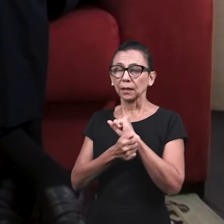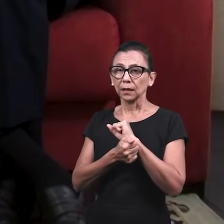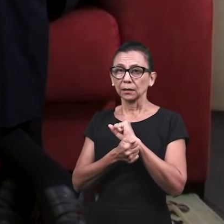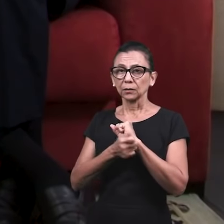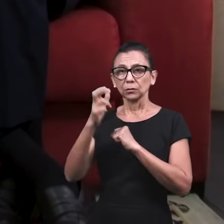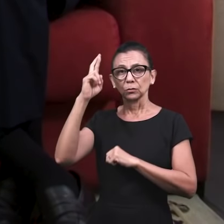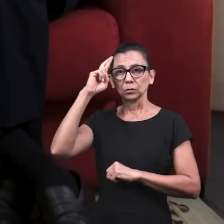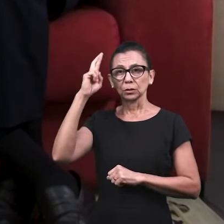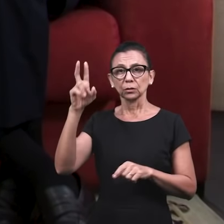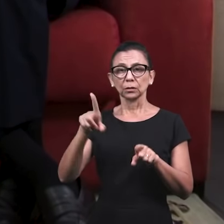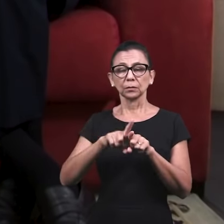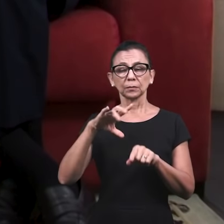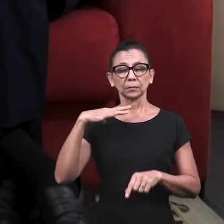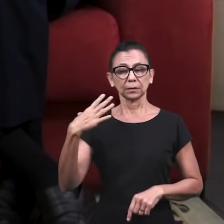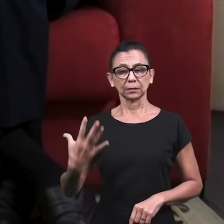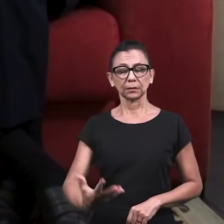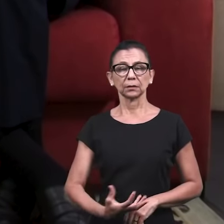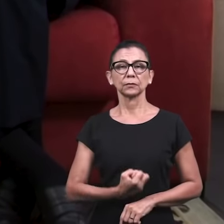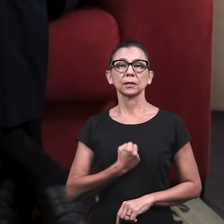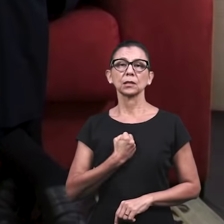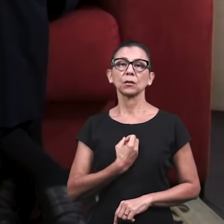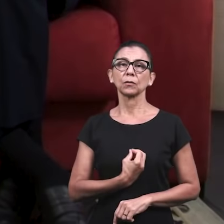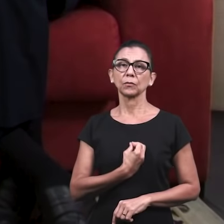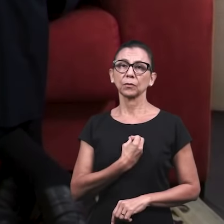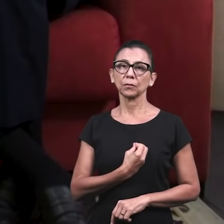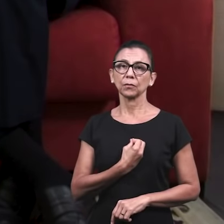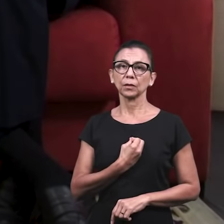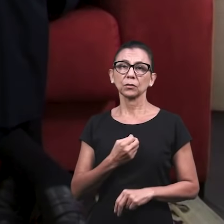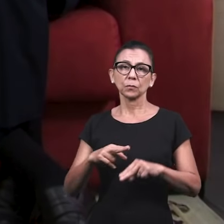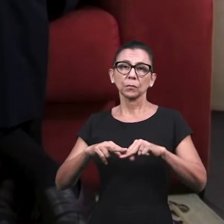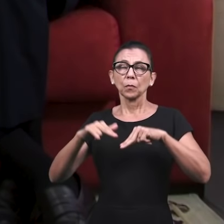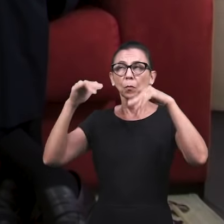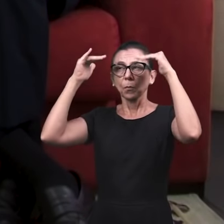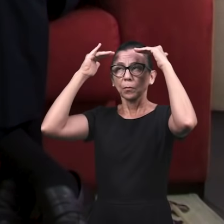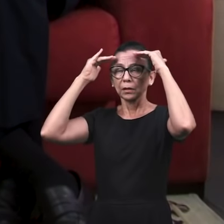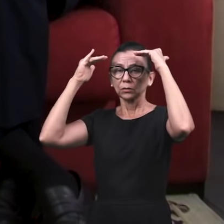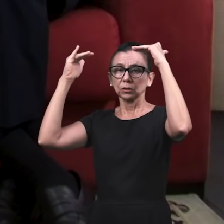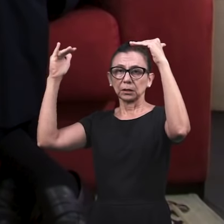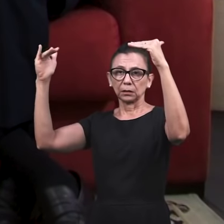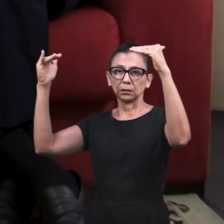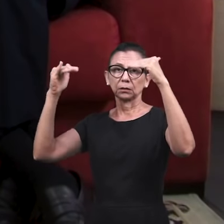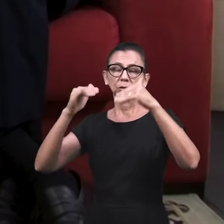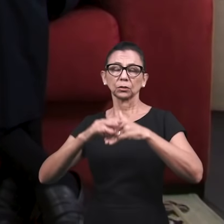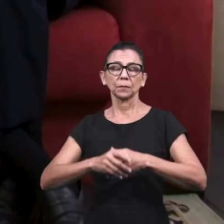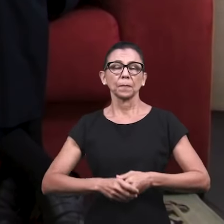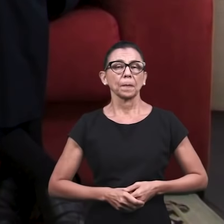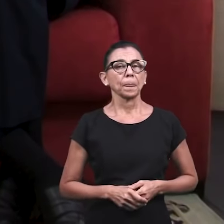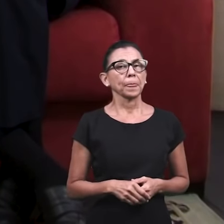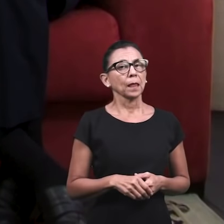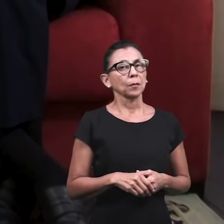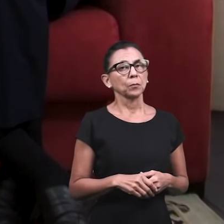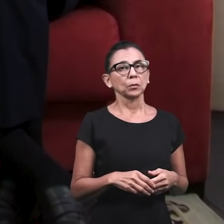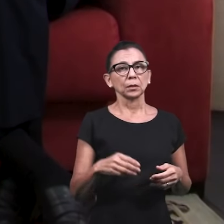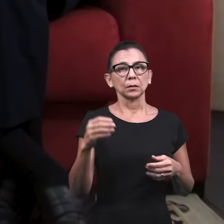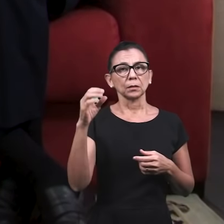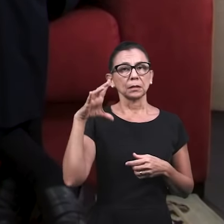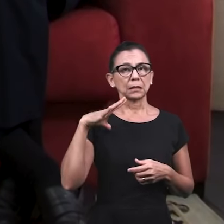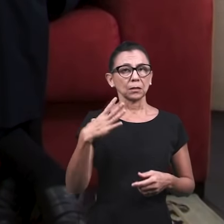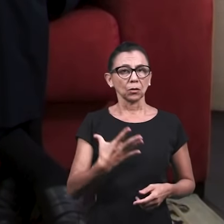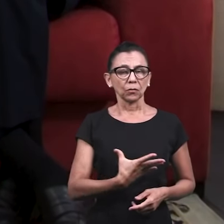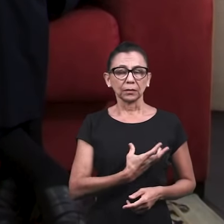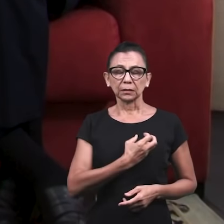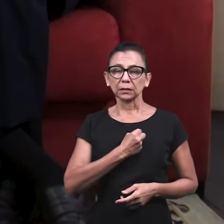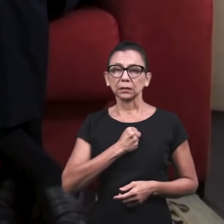salvação possam ser vividas da forma como agrada ao Senhor. Não existe salvação, não existe revelação